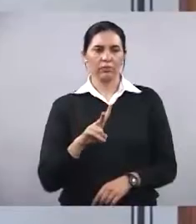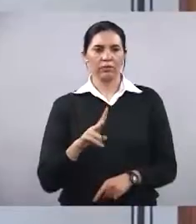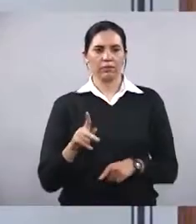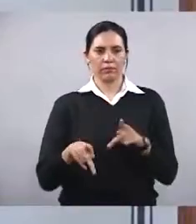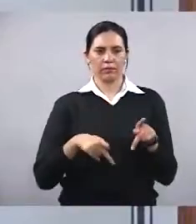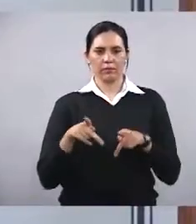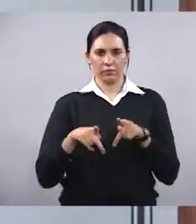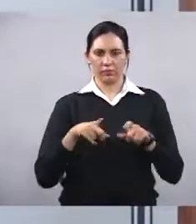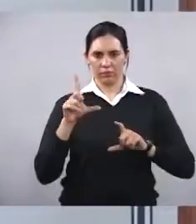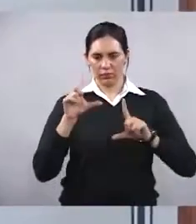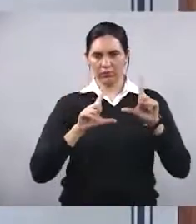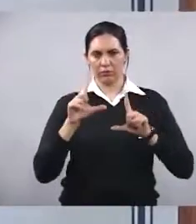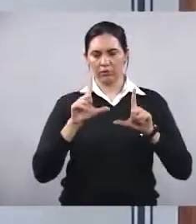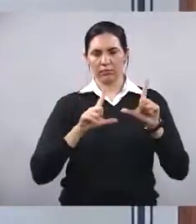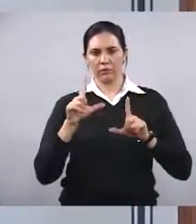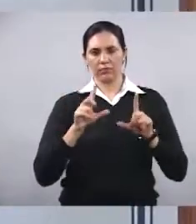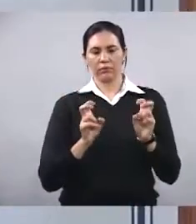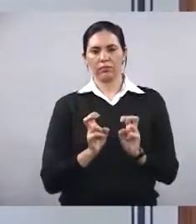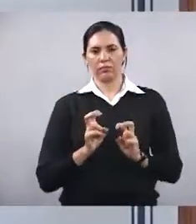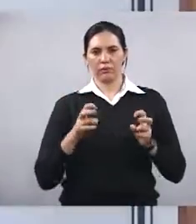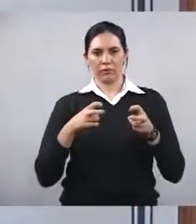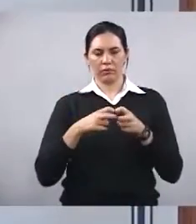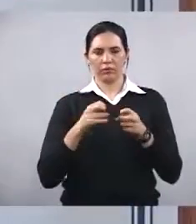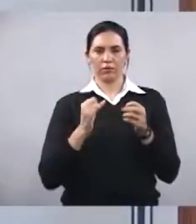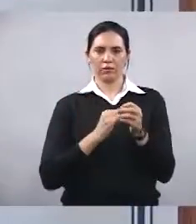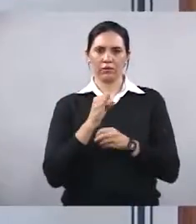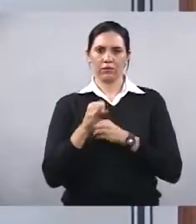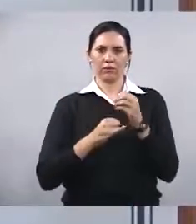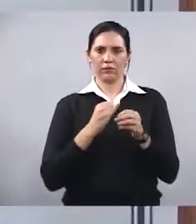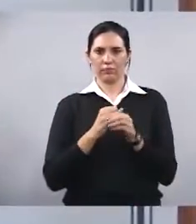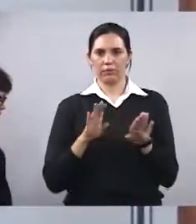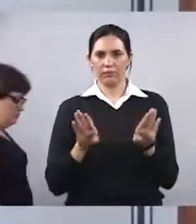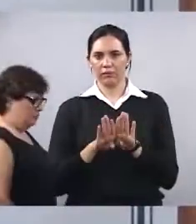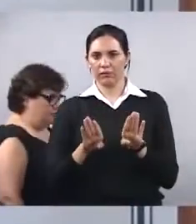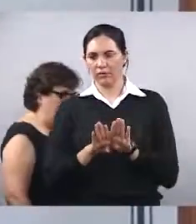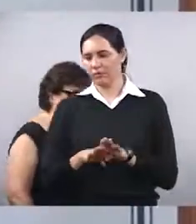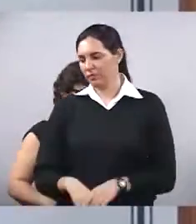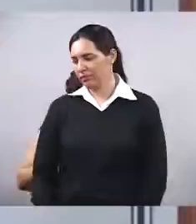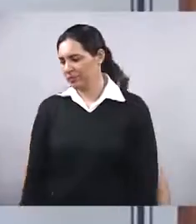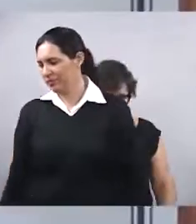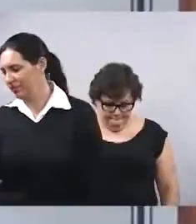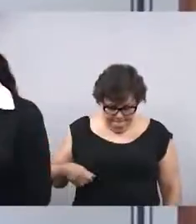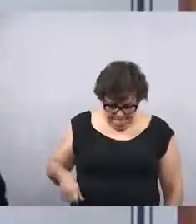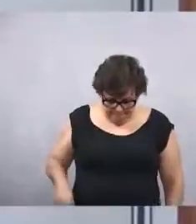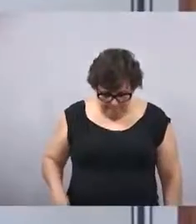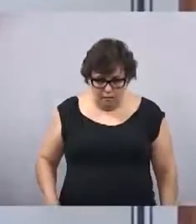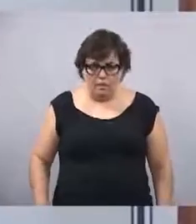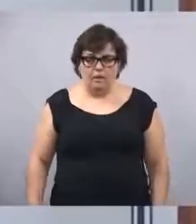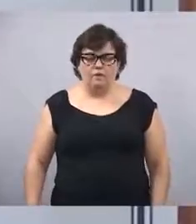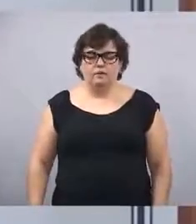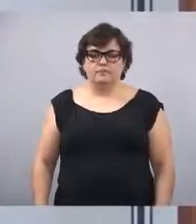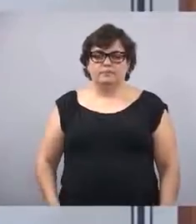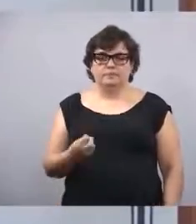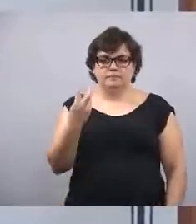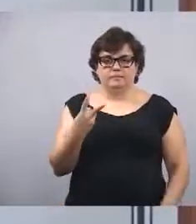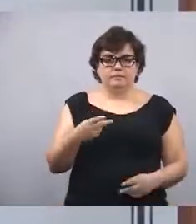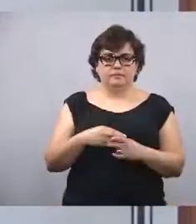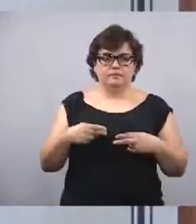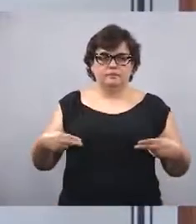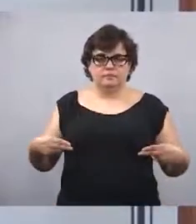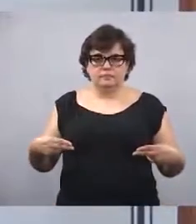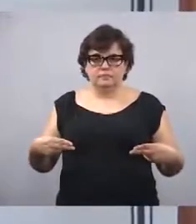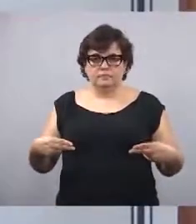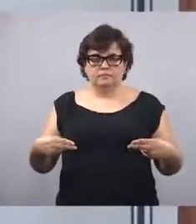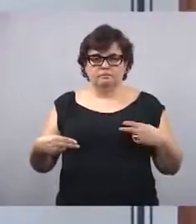estão assistindo pela TV Câmara, pela internet, servidores dessa casa. Duas coisas